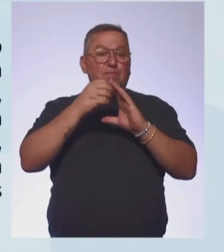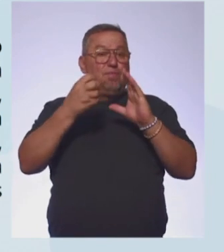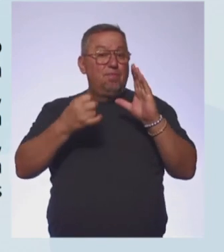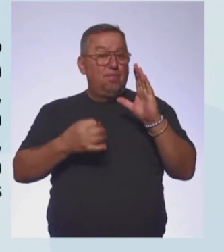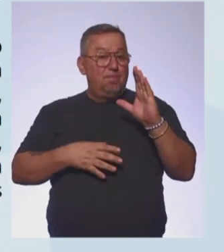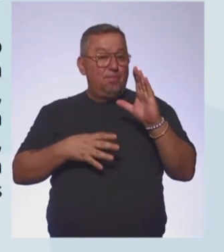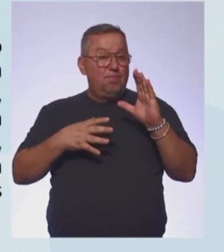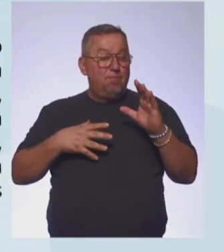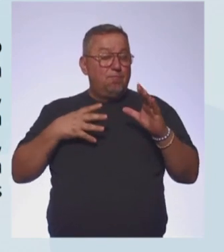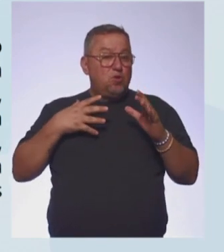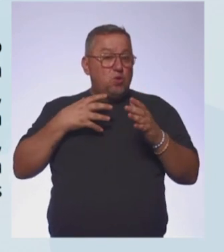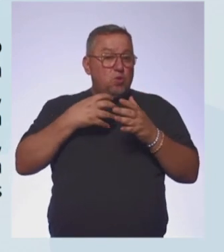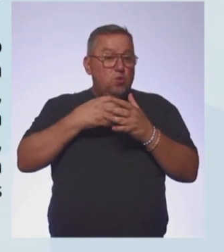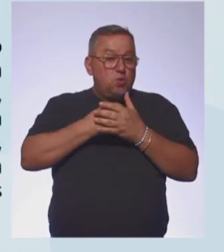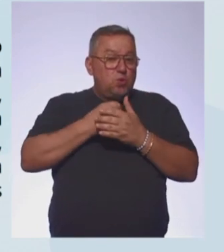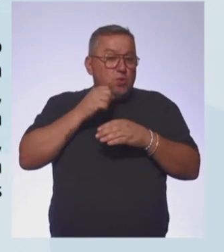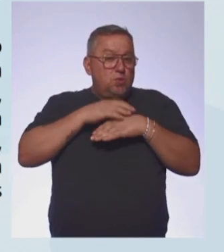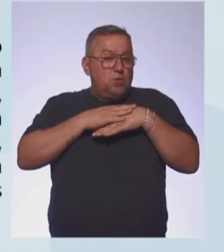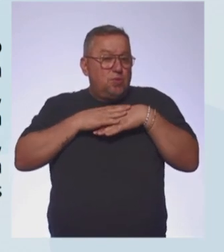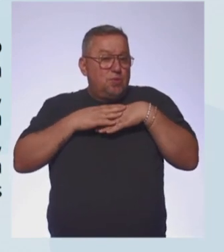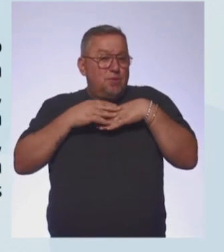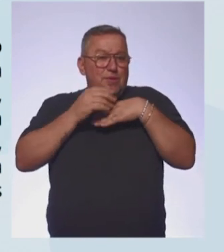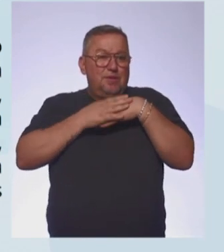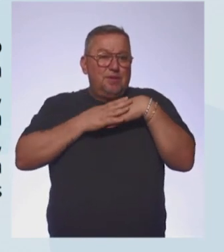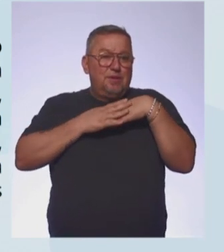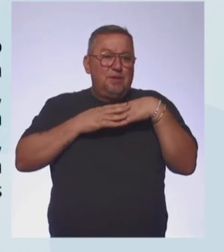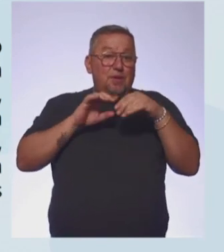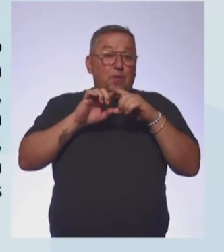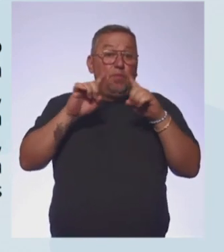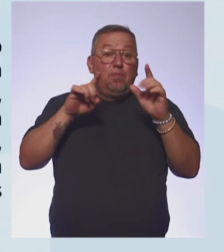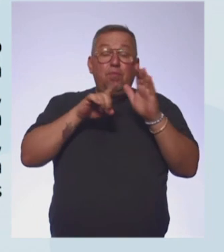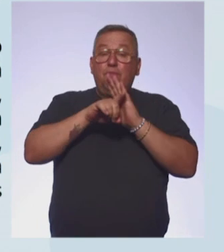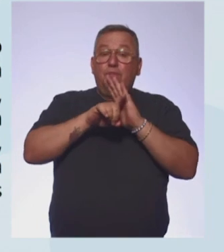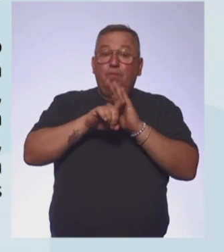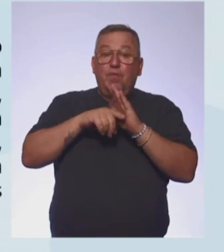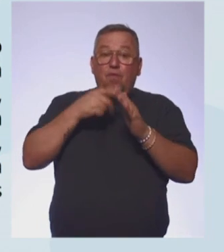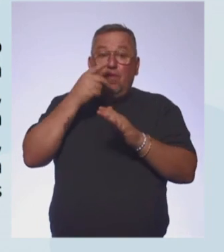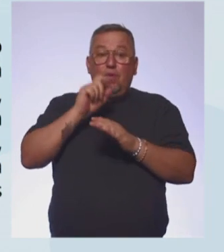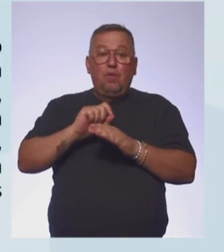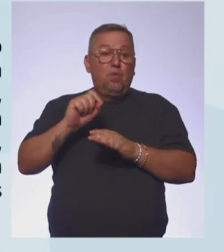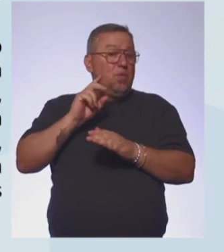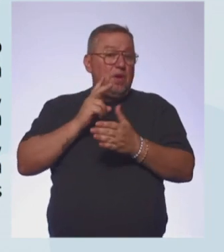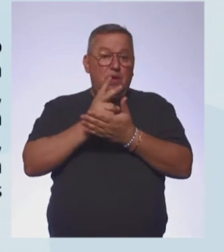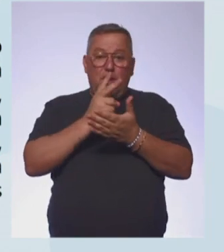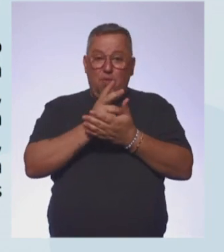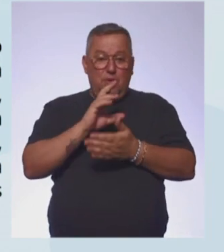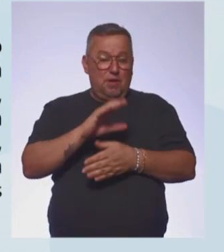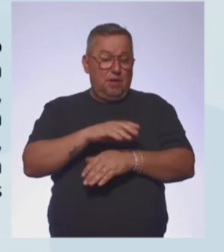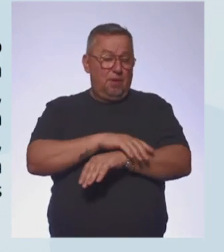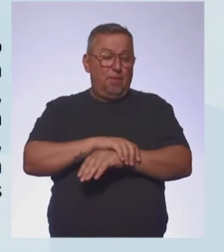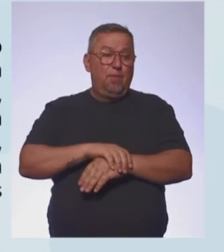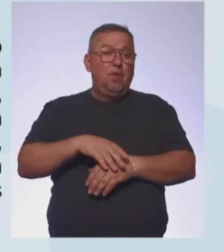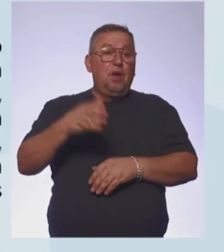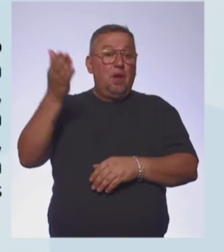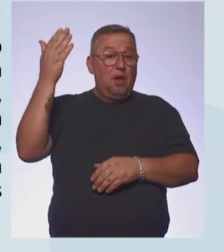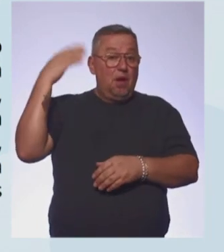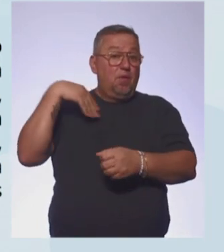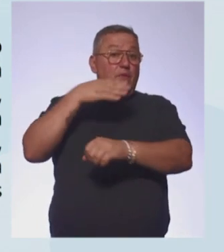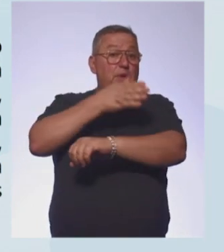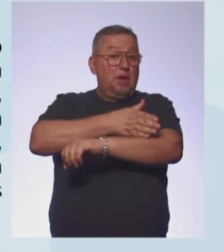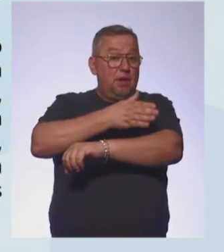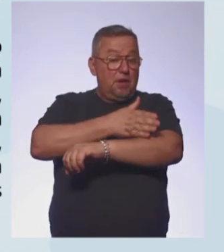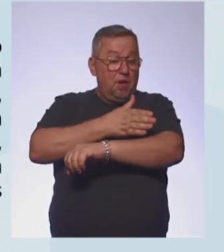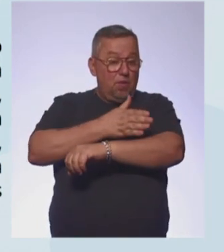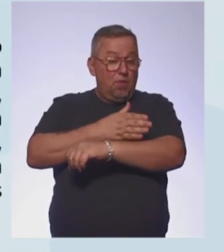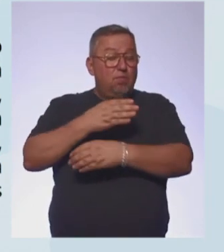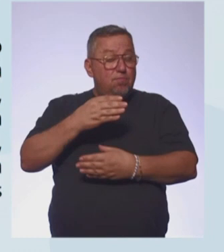de apego e afeto. Porém, os pesquisadores dizem que não foi sempre assim. No período medieval e na Renascença,